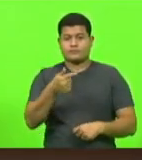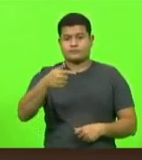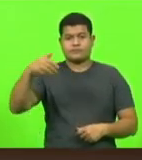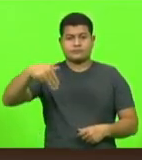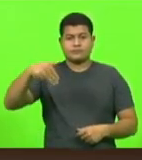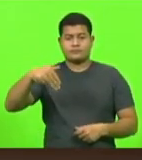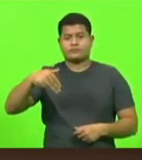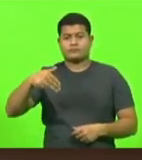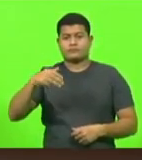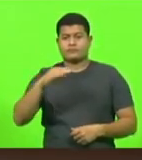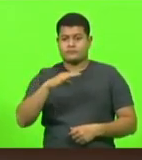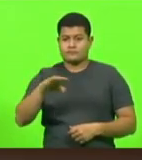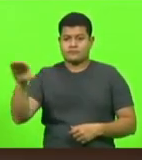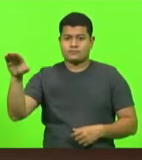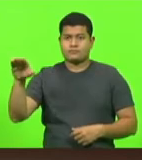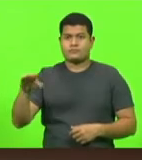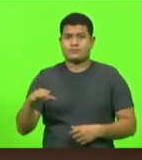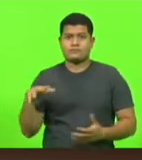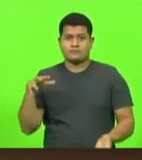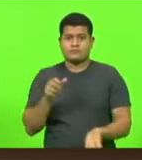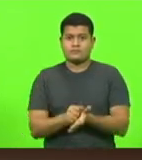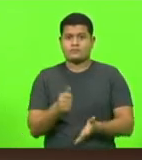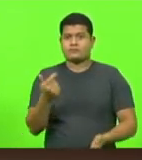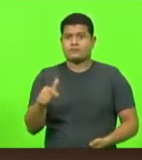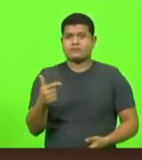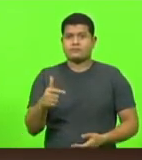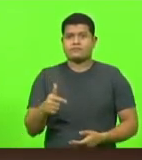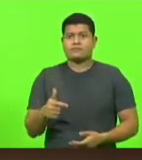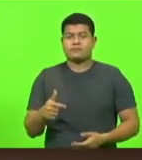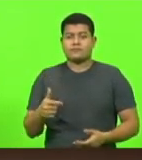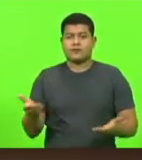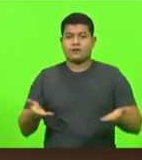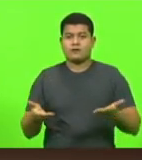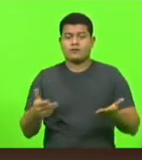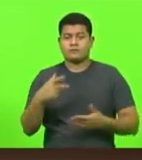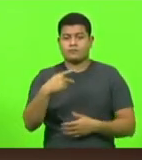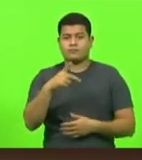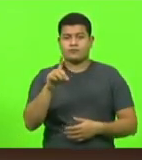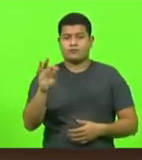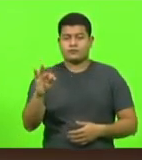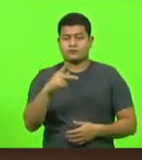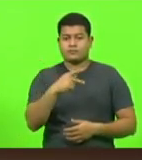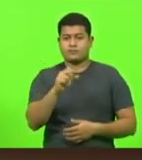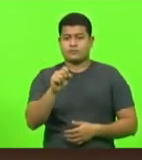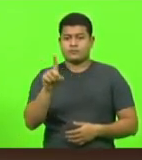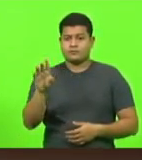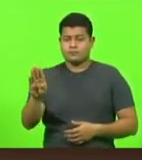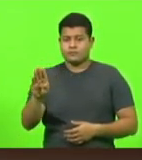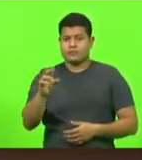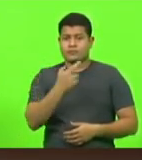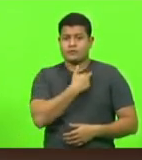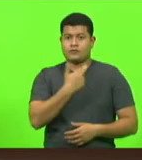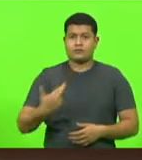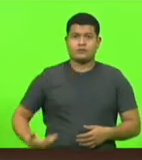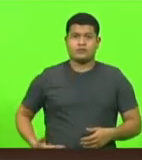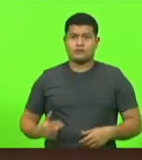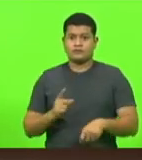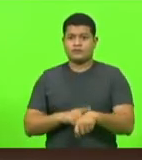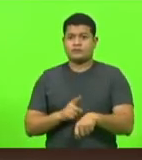7 minutos e meio. Não havendo oradores inscritos, bloco PDT, PSDB, Republicanos, por também